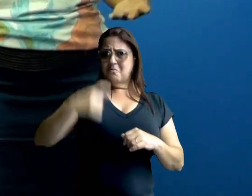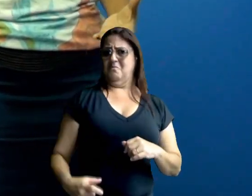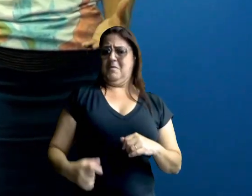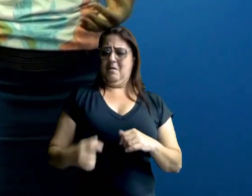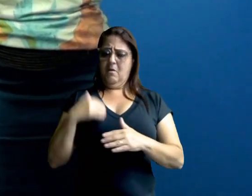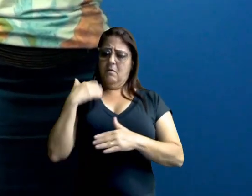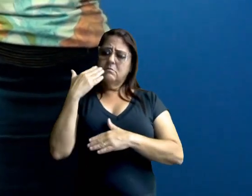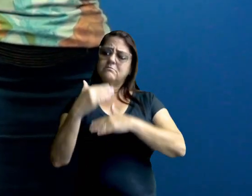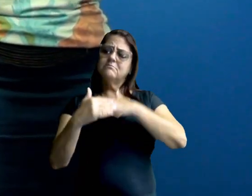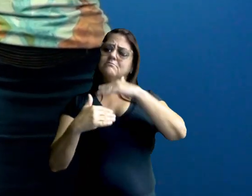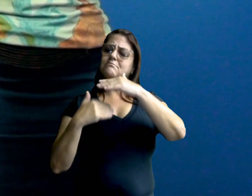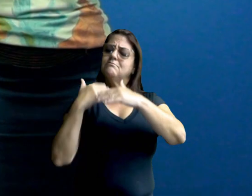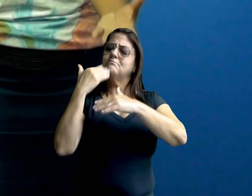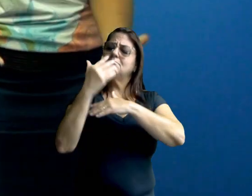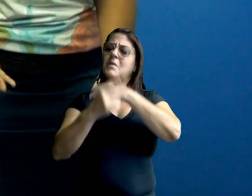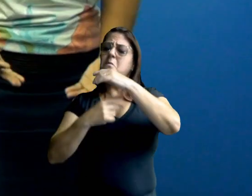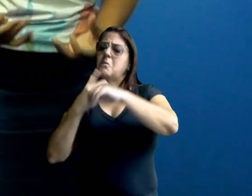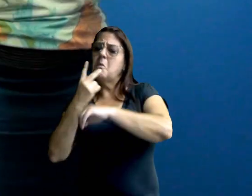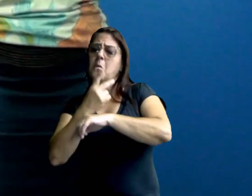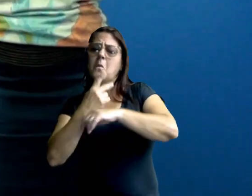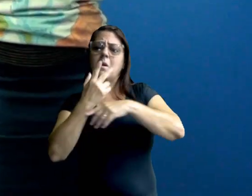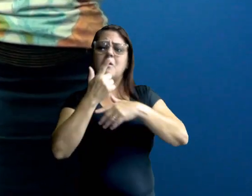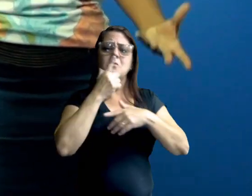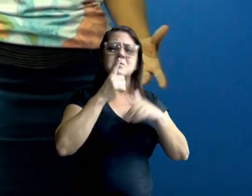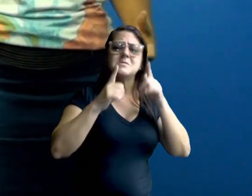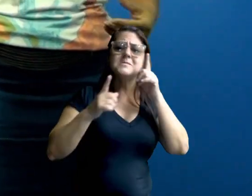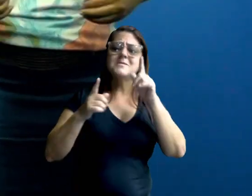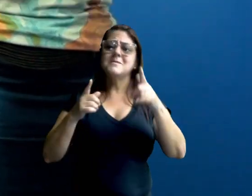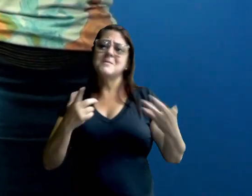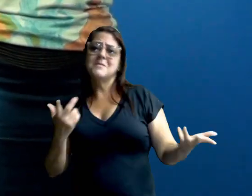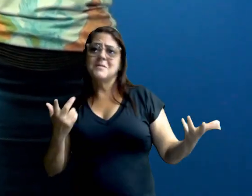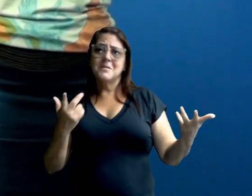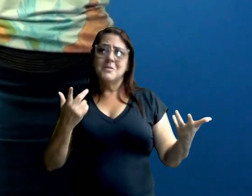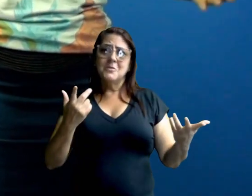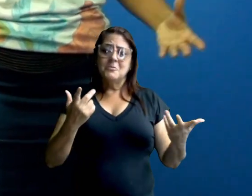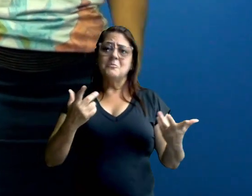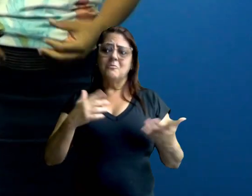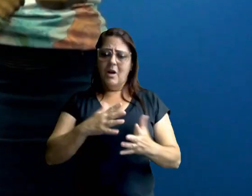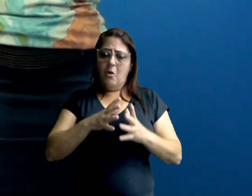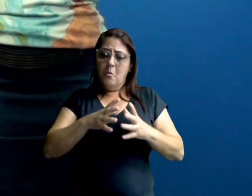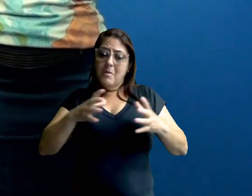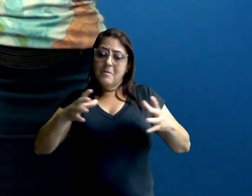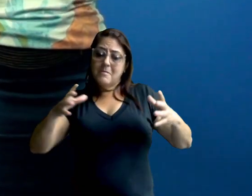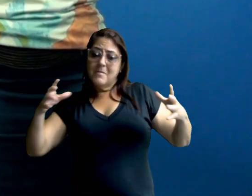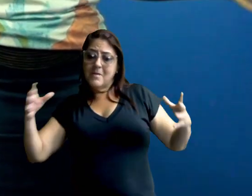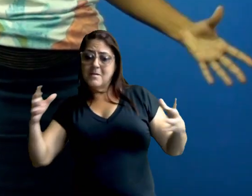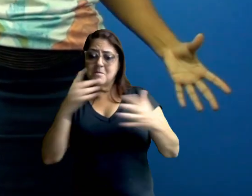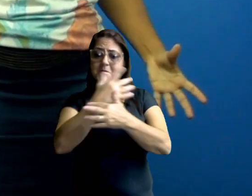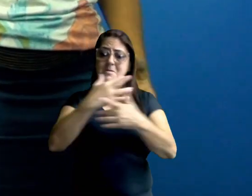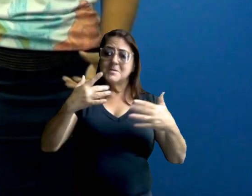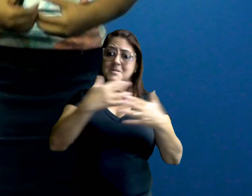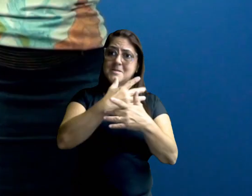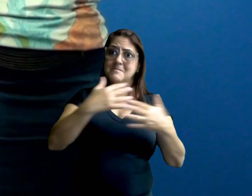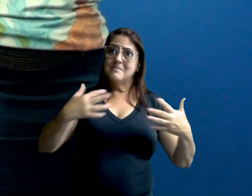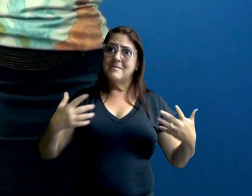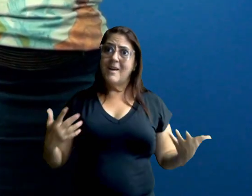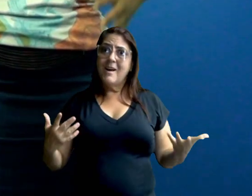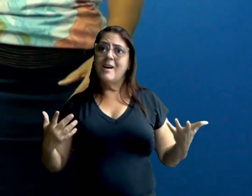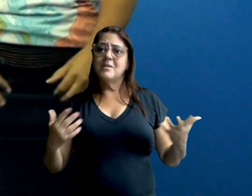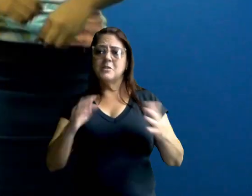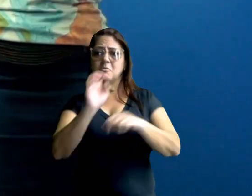ele vai evoluindo, ele vai buscando novos recursos para sobreviver, então ele vai ampliando, as cidades vão crescendo,